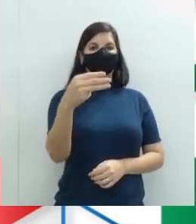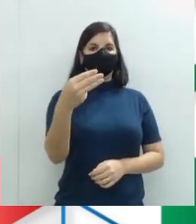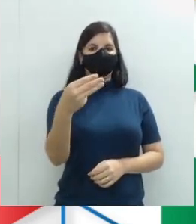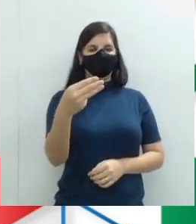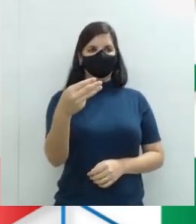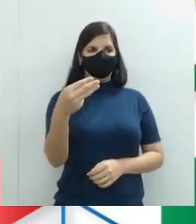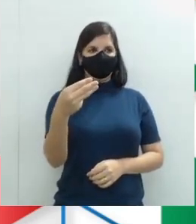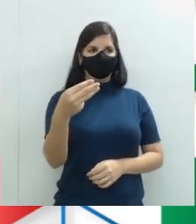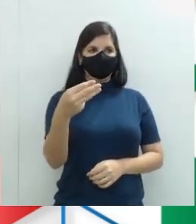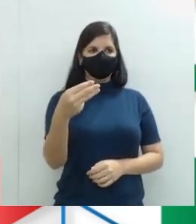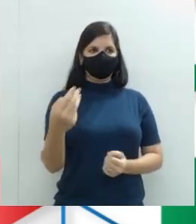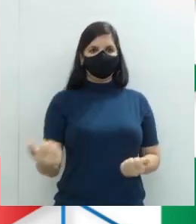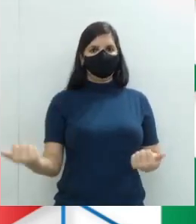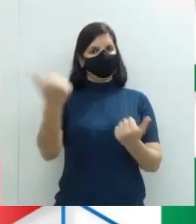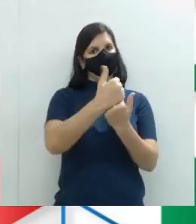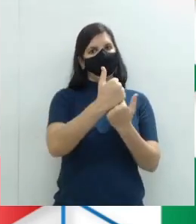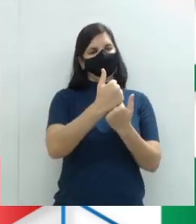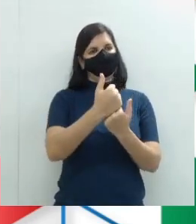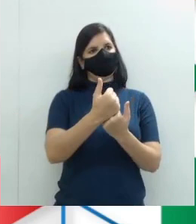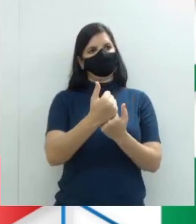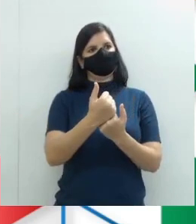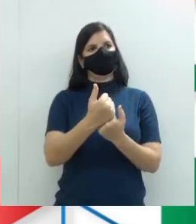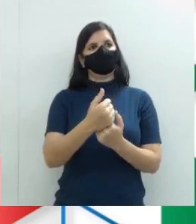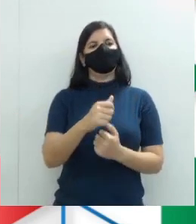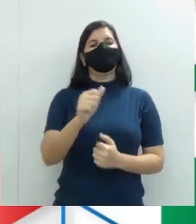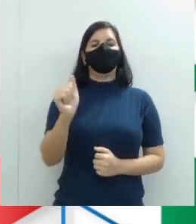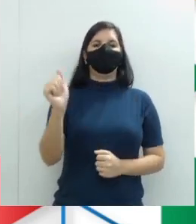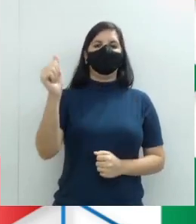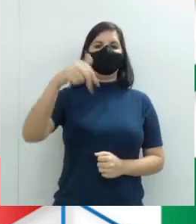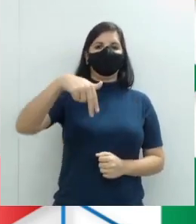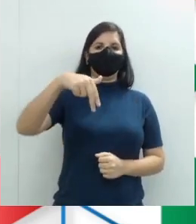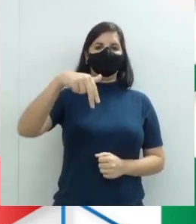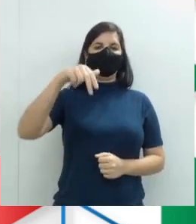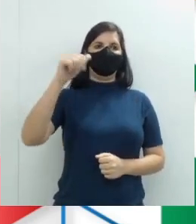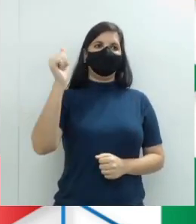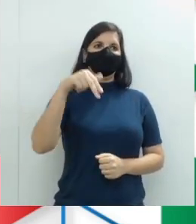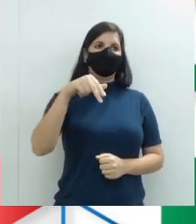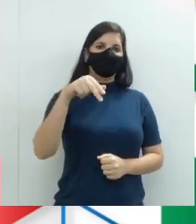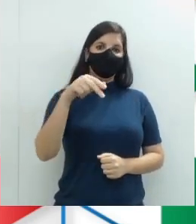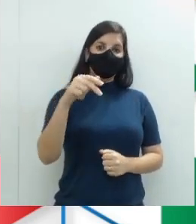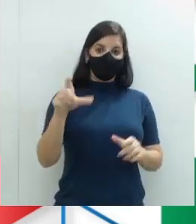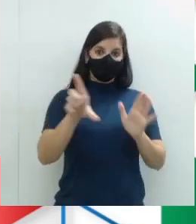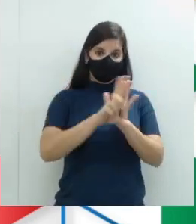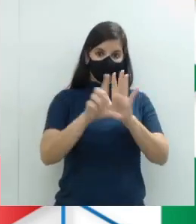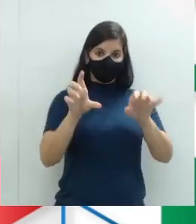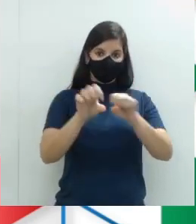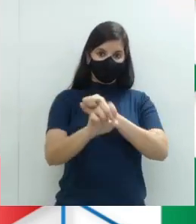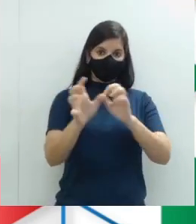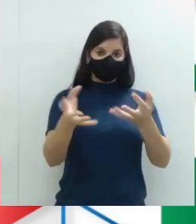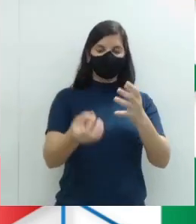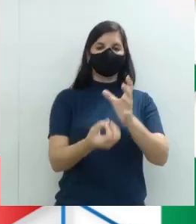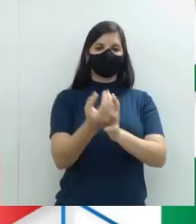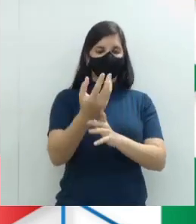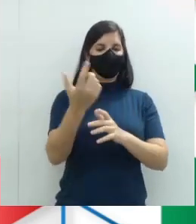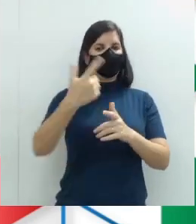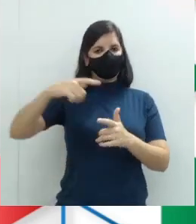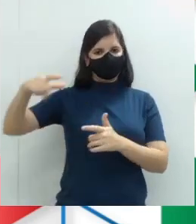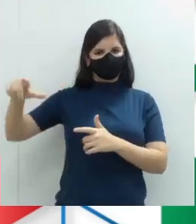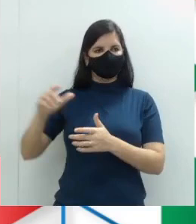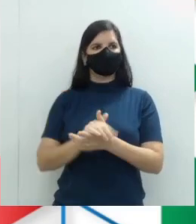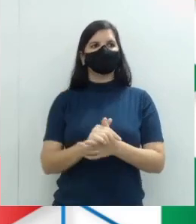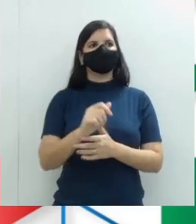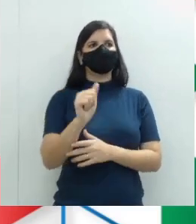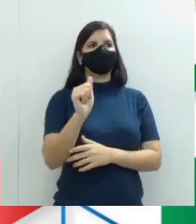próprio 3. Ele é o primeiro, ok? Já está claro. A partir da lei de formação, eu monto os demais.